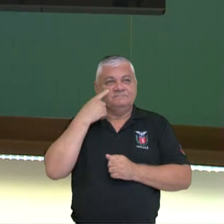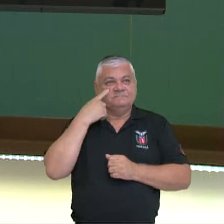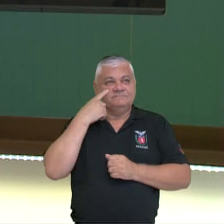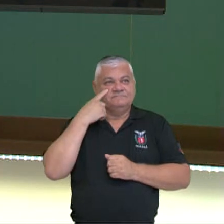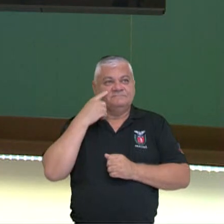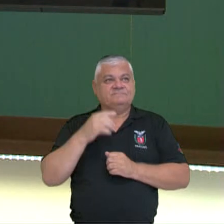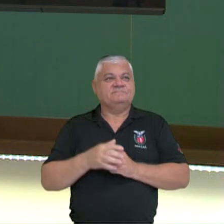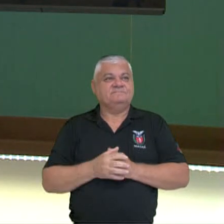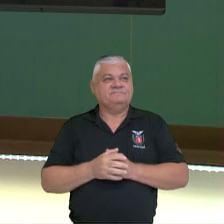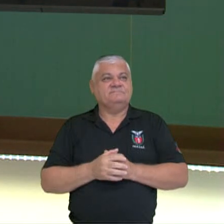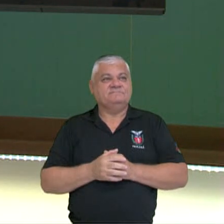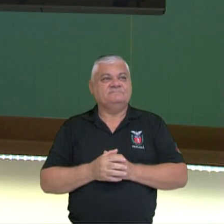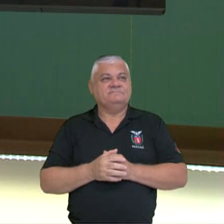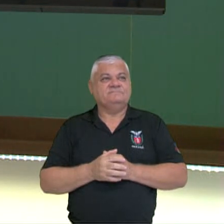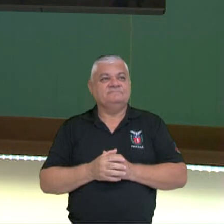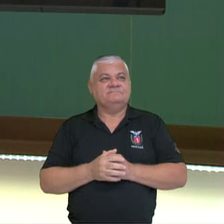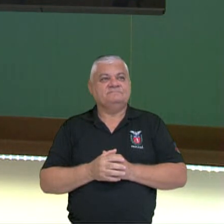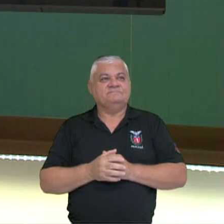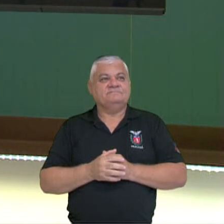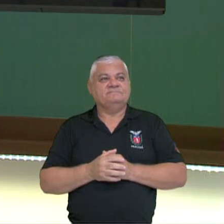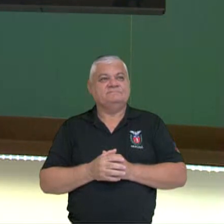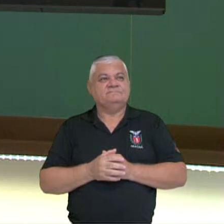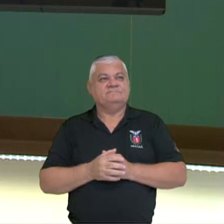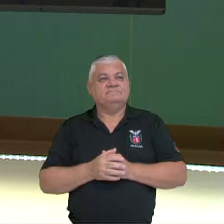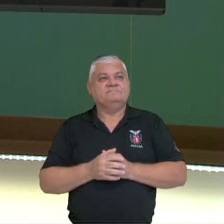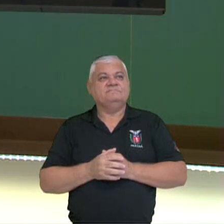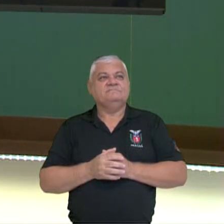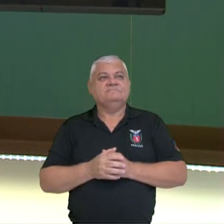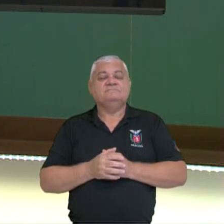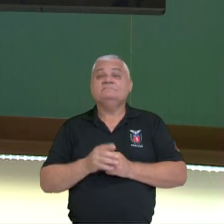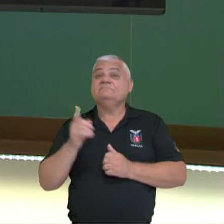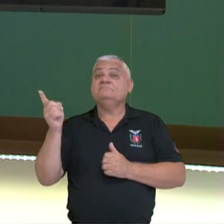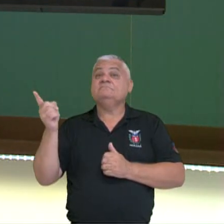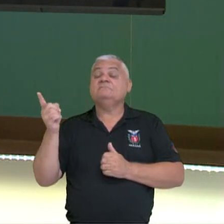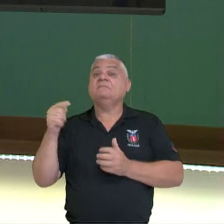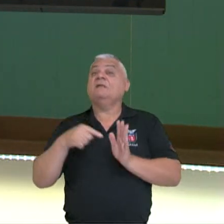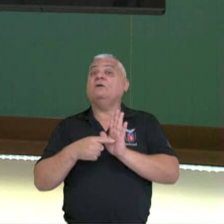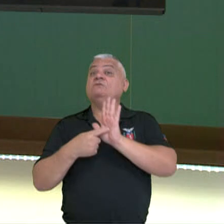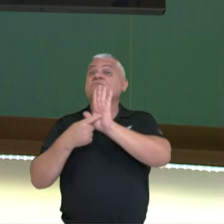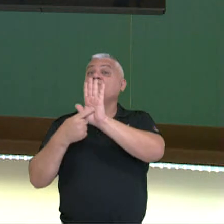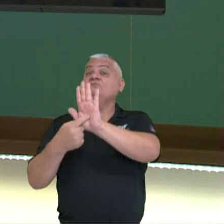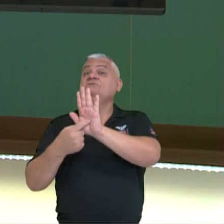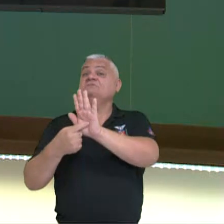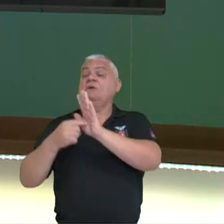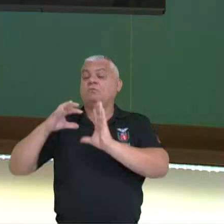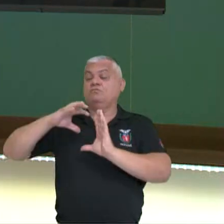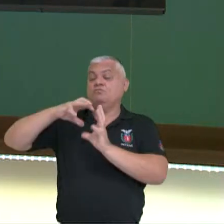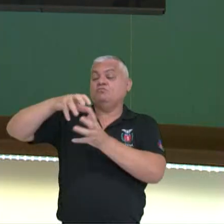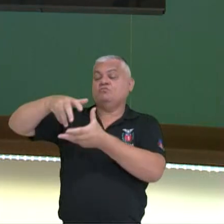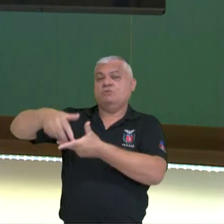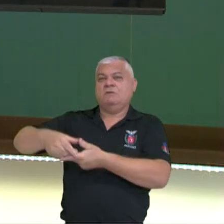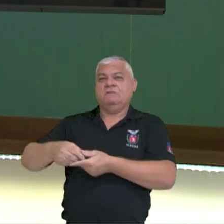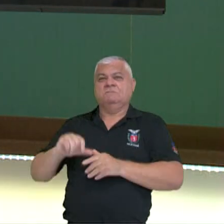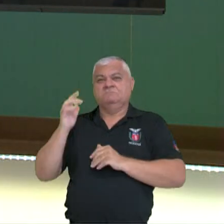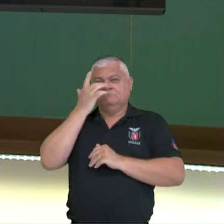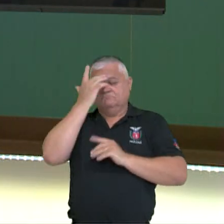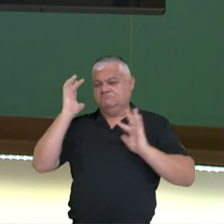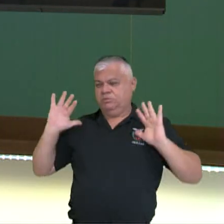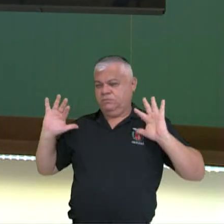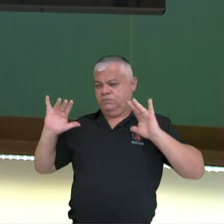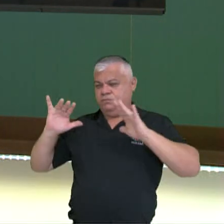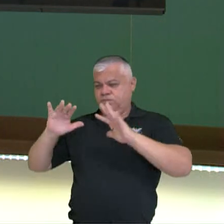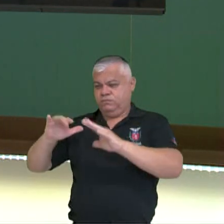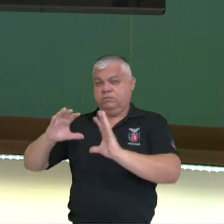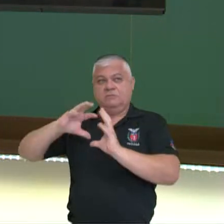E a gente chega na exposição universal. né? Que tempo que a gente tem na Exposição